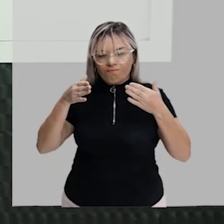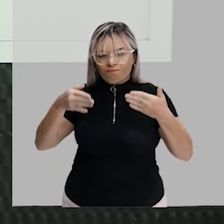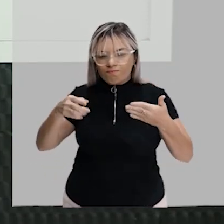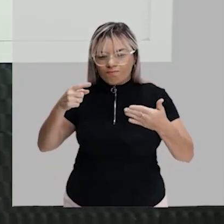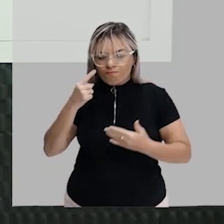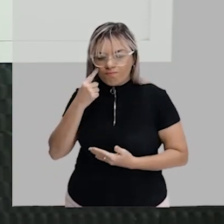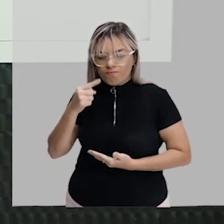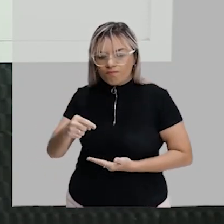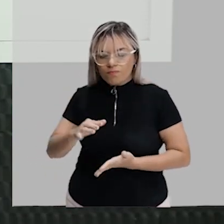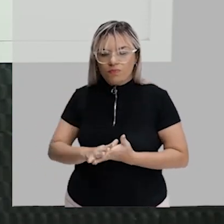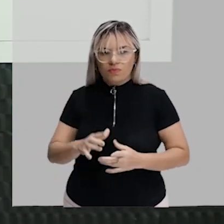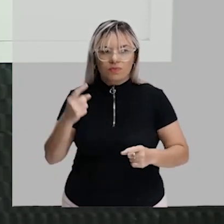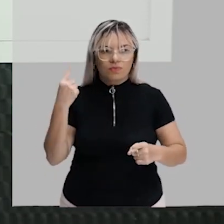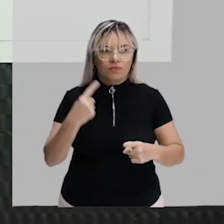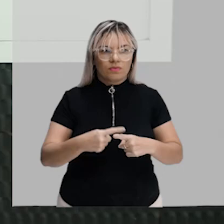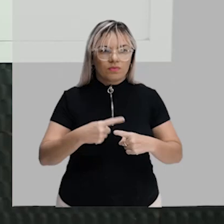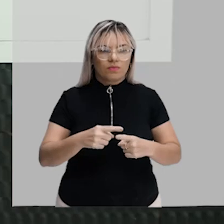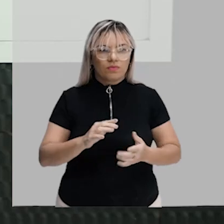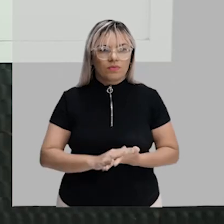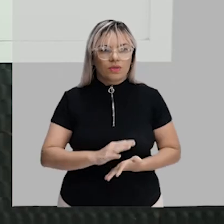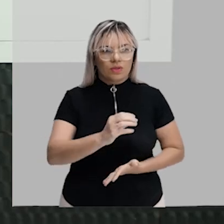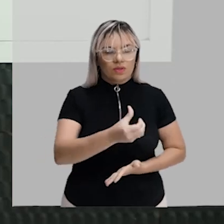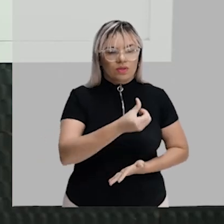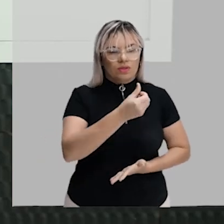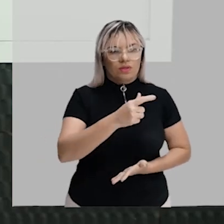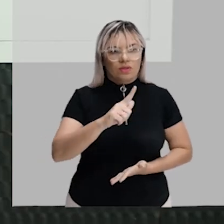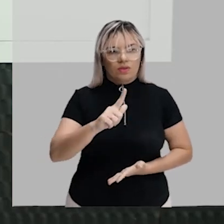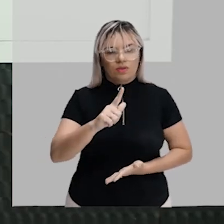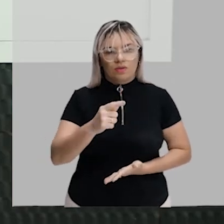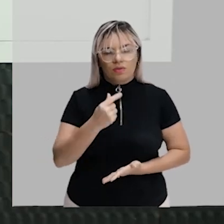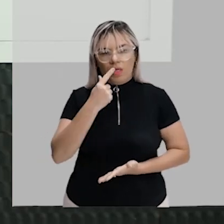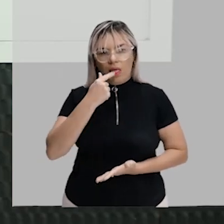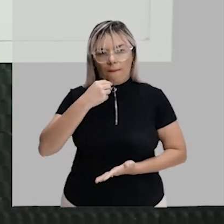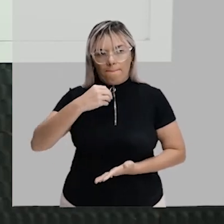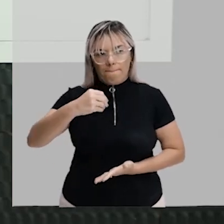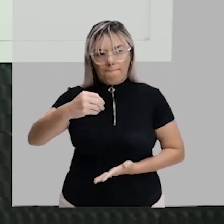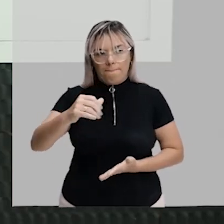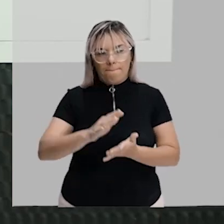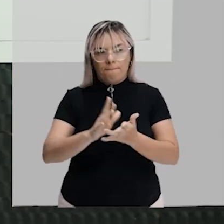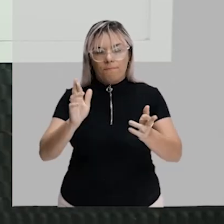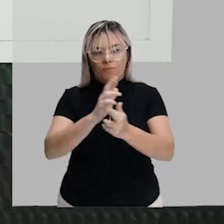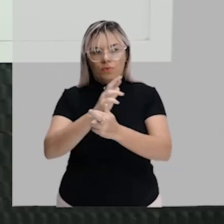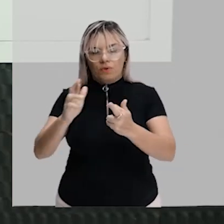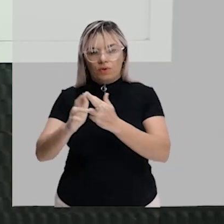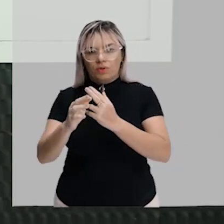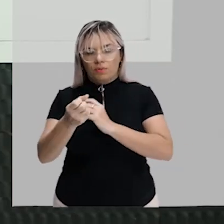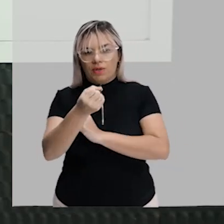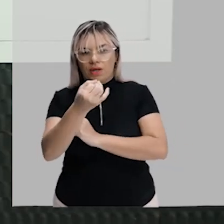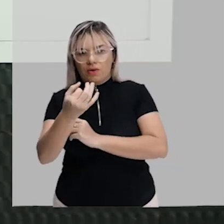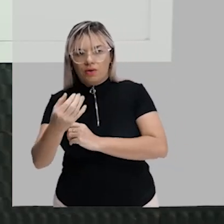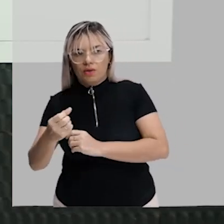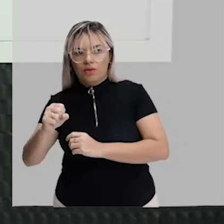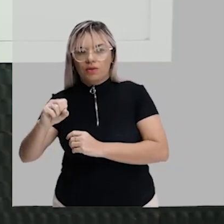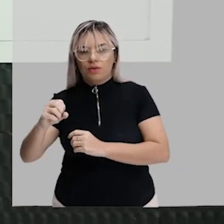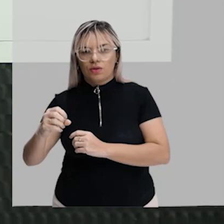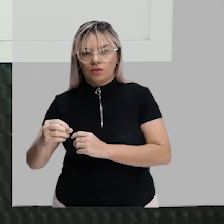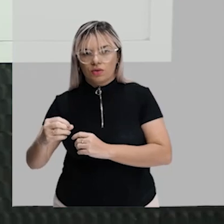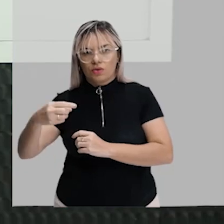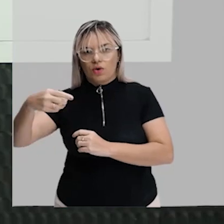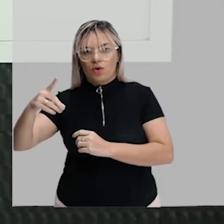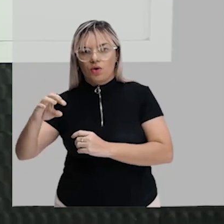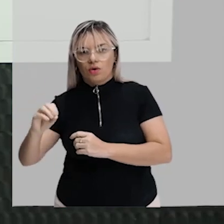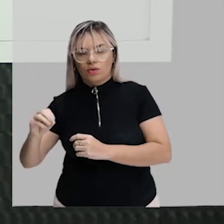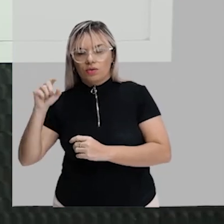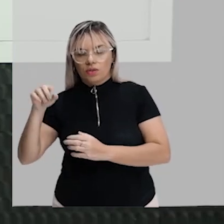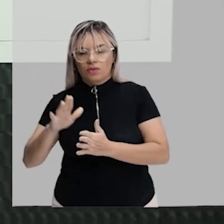atenção, porque ele fala em 100 gramas de sal e relaciona a quantidade de sódio. Tá?